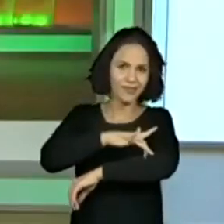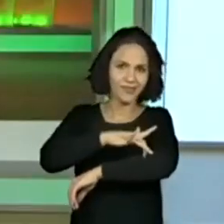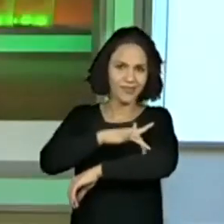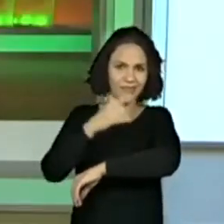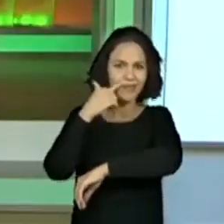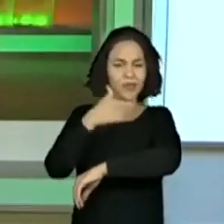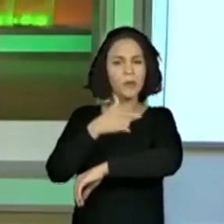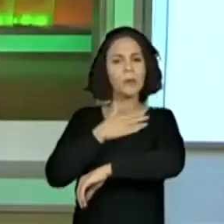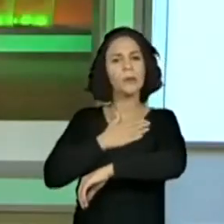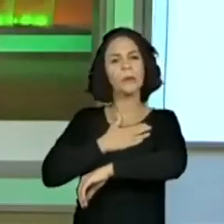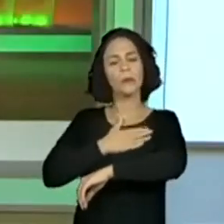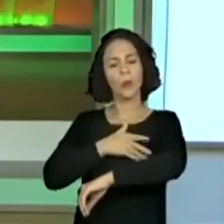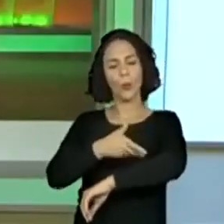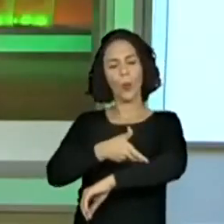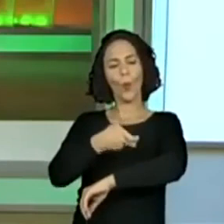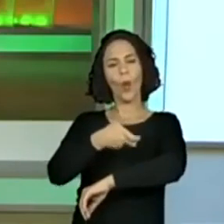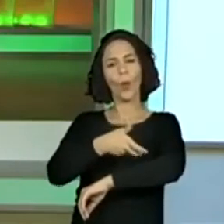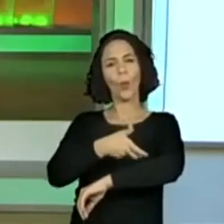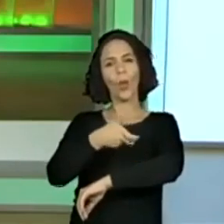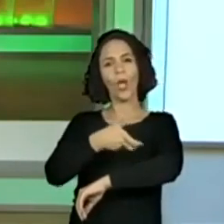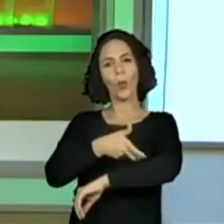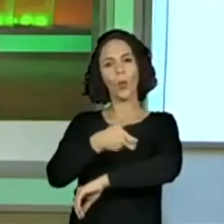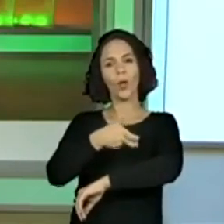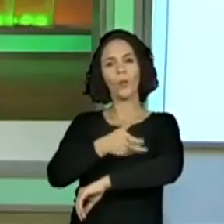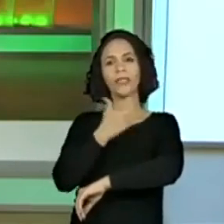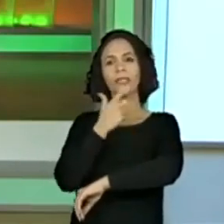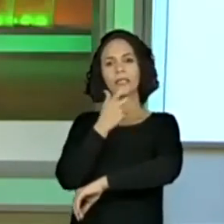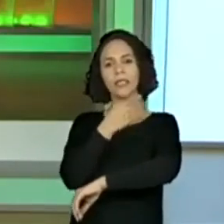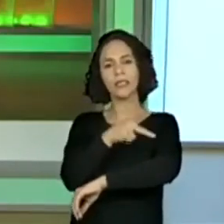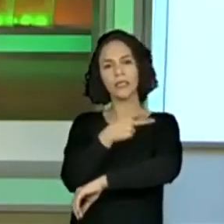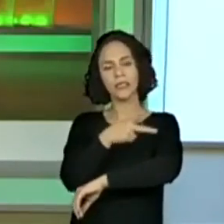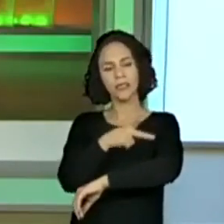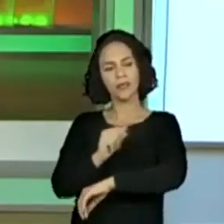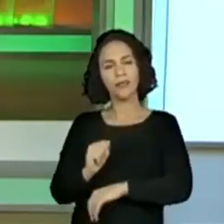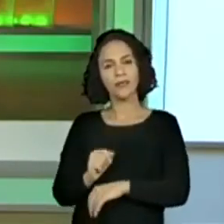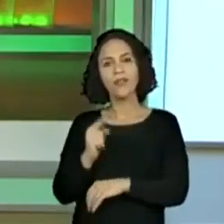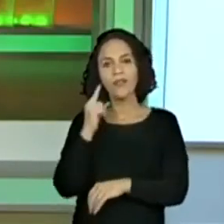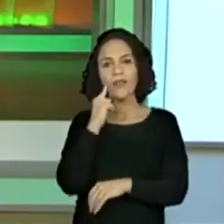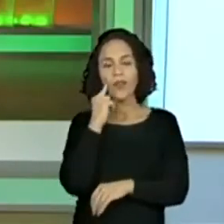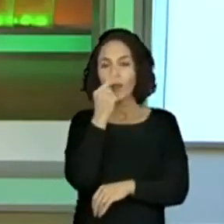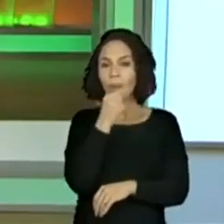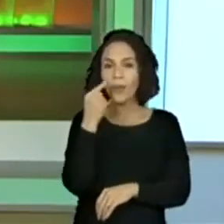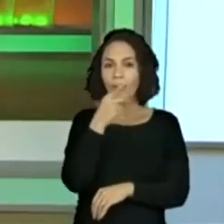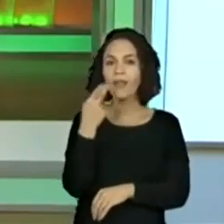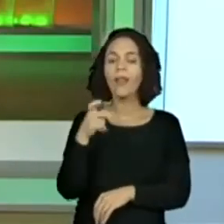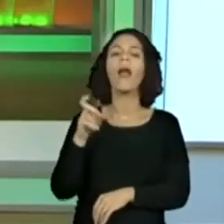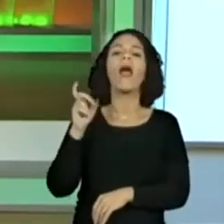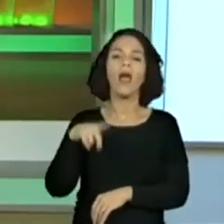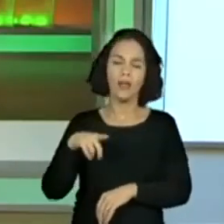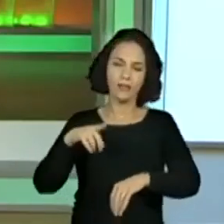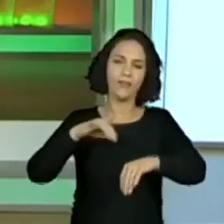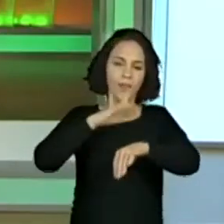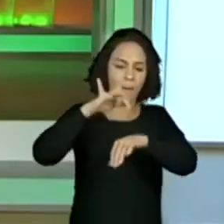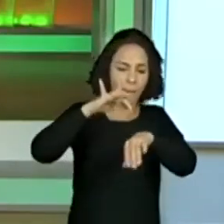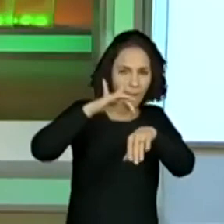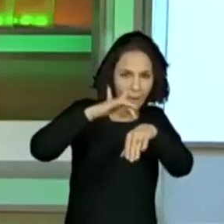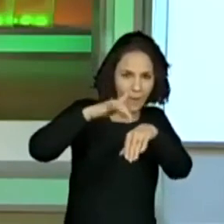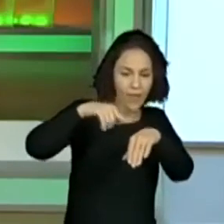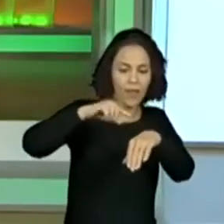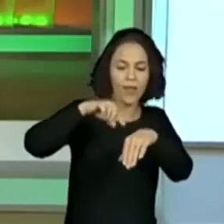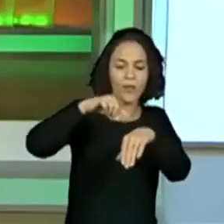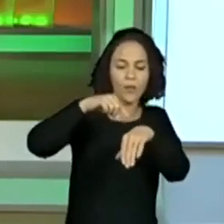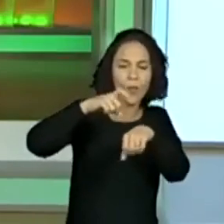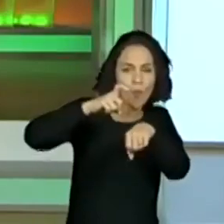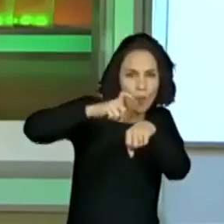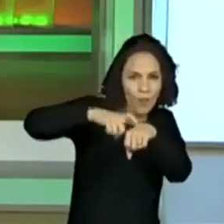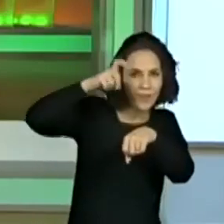pousado, tranquilo, sugando ali. O aparelho bucal então do mosquito é picador, sugador. Estou fazendo